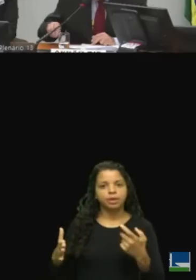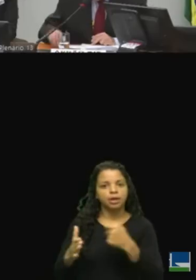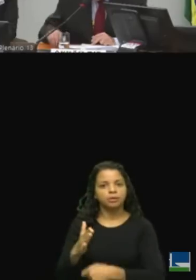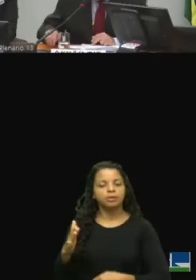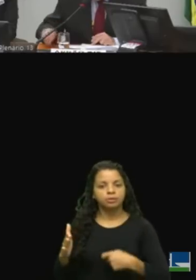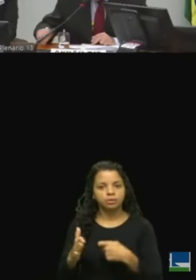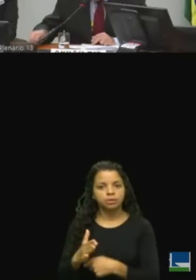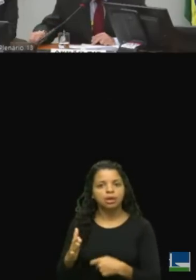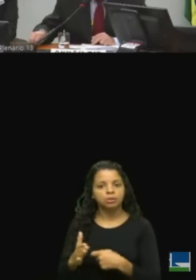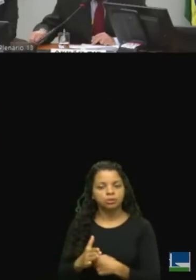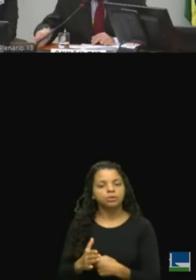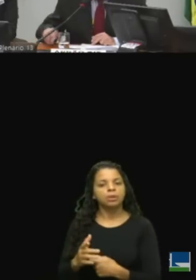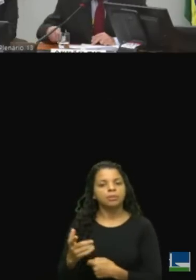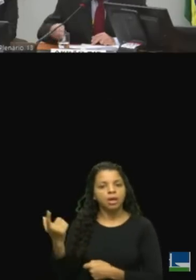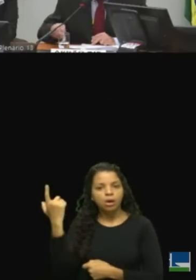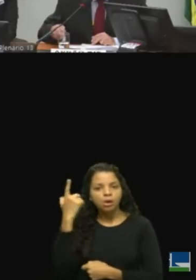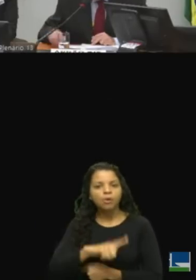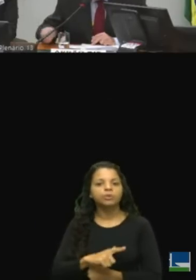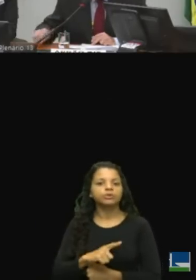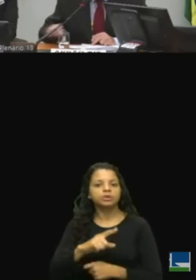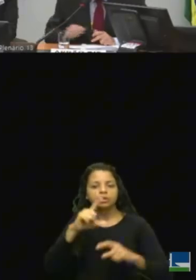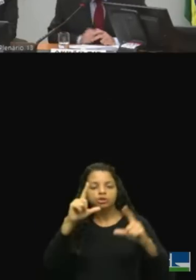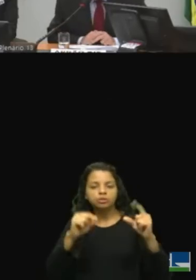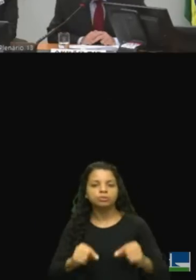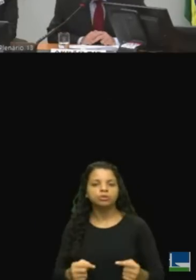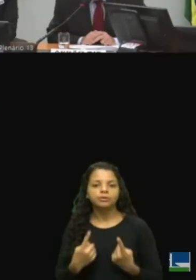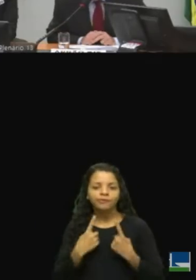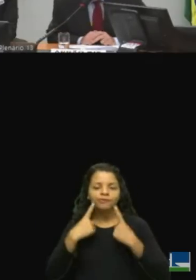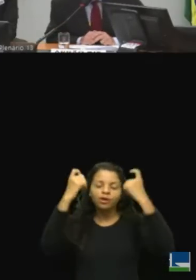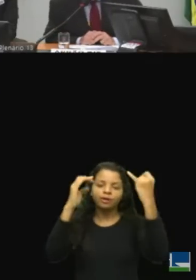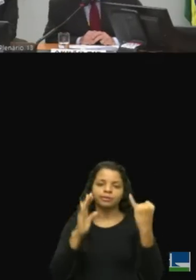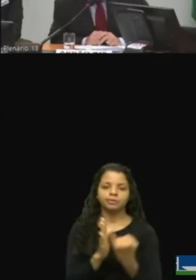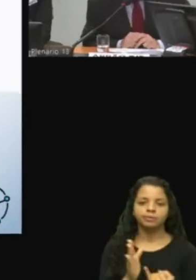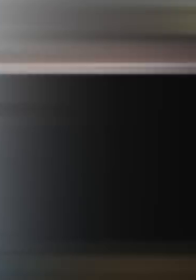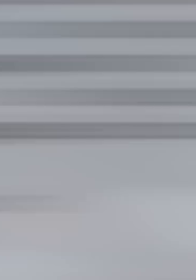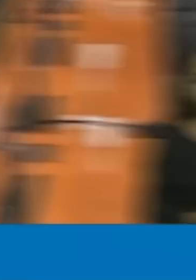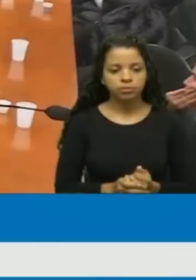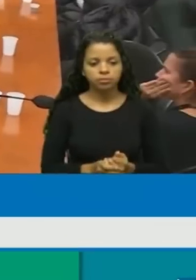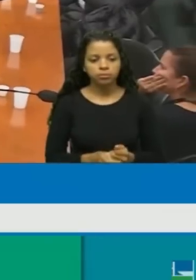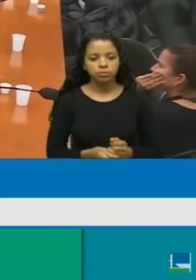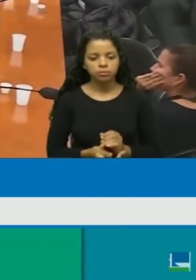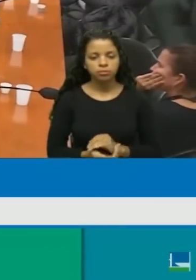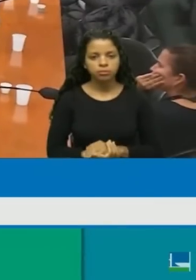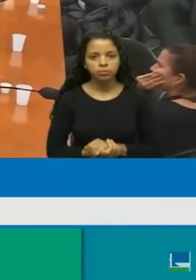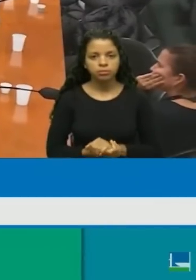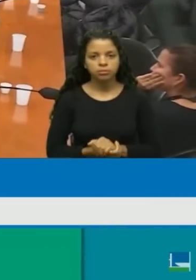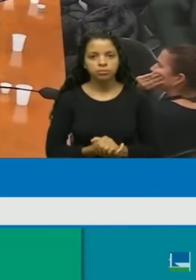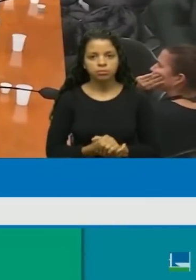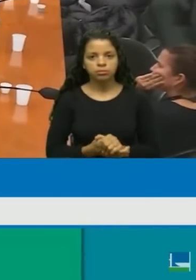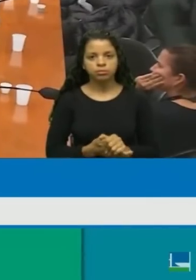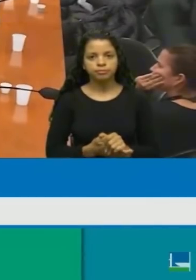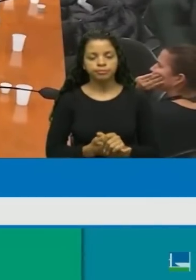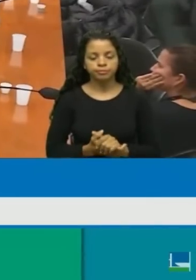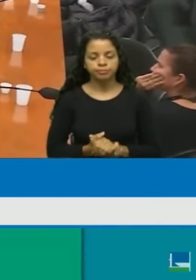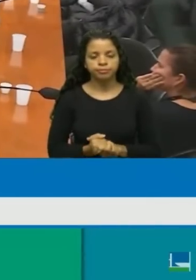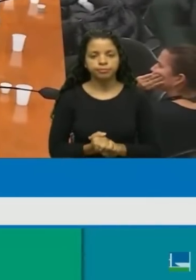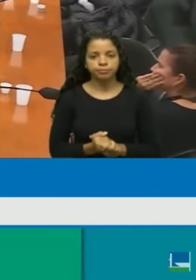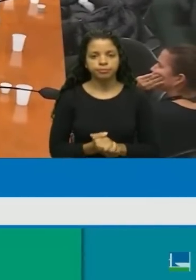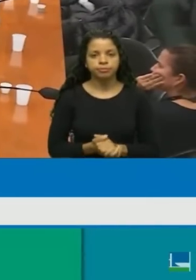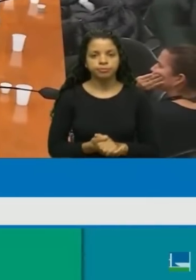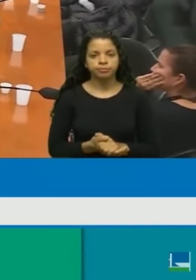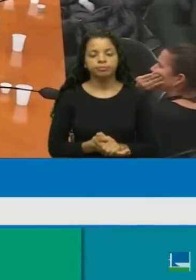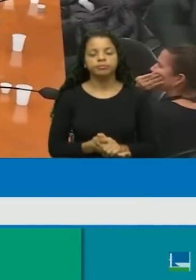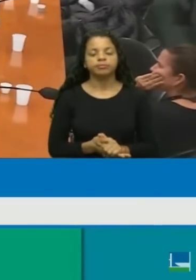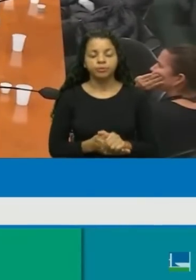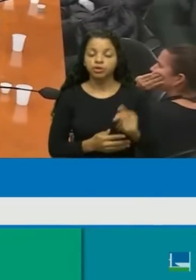a desconstrução desta violência tributária. Muito obrigado, deputada. Mais uma vez, o que